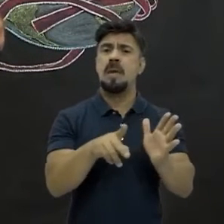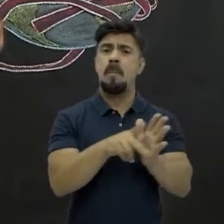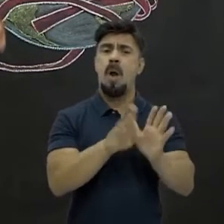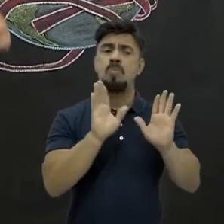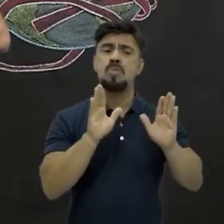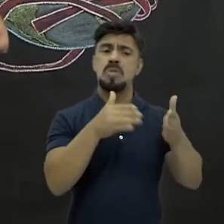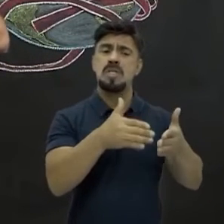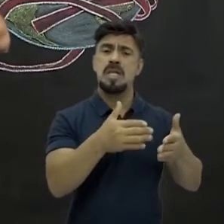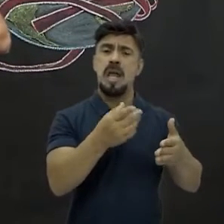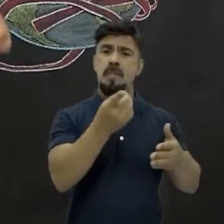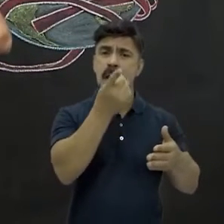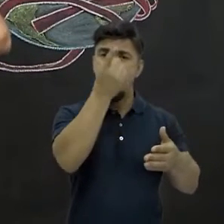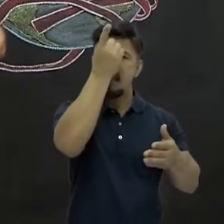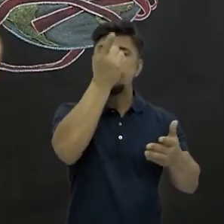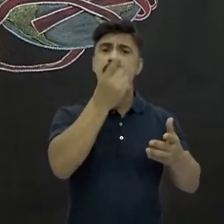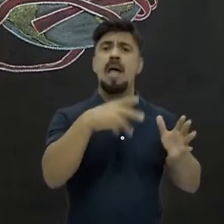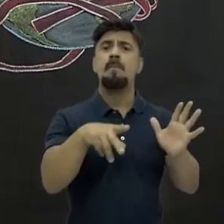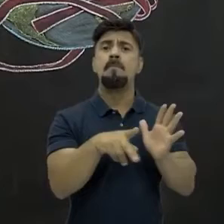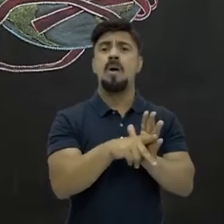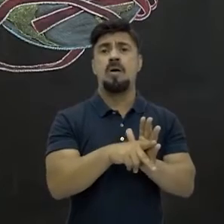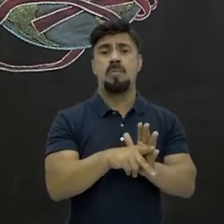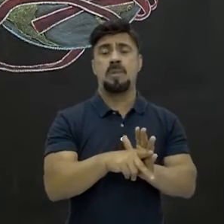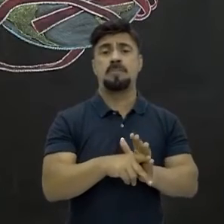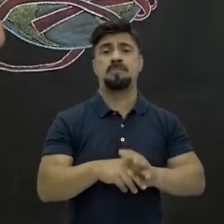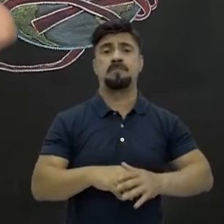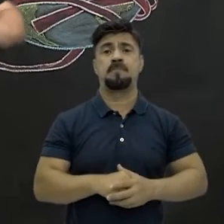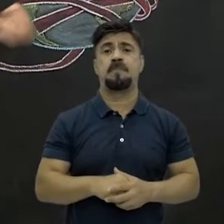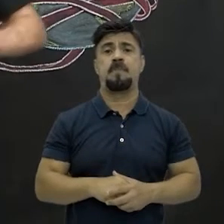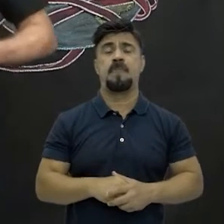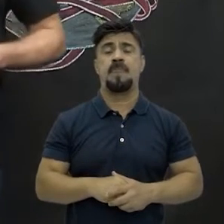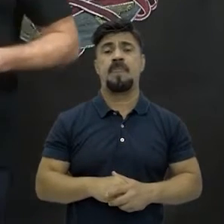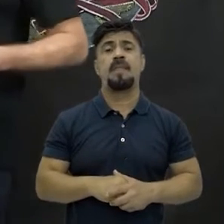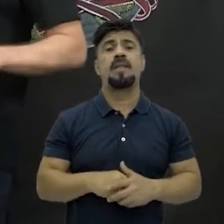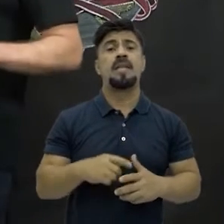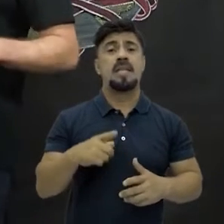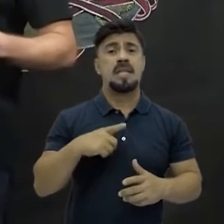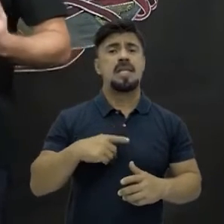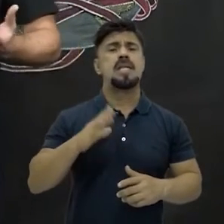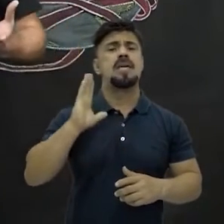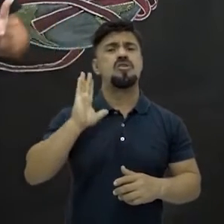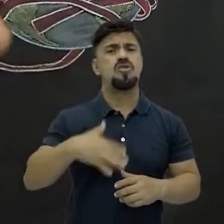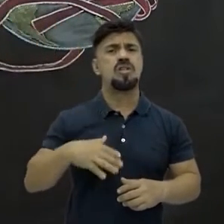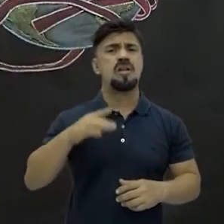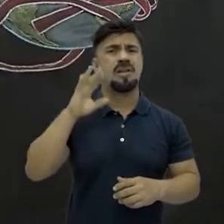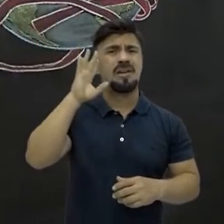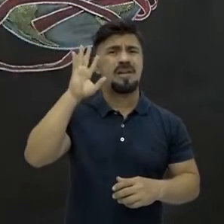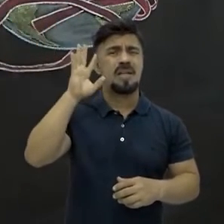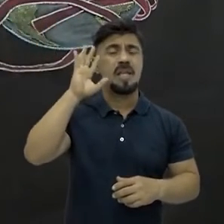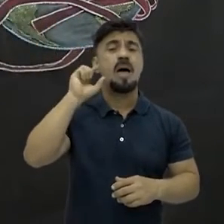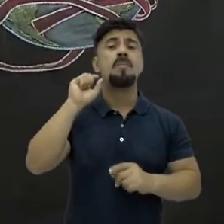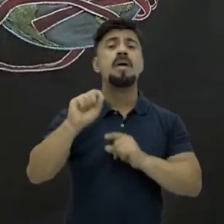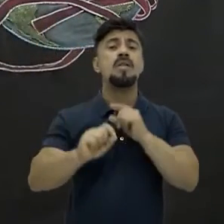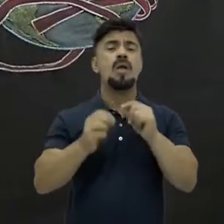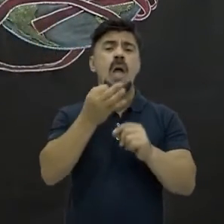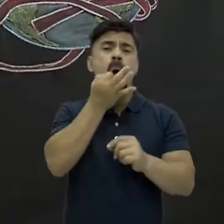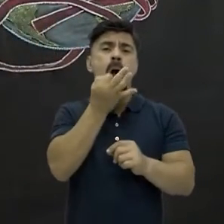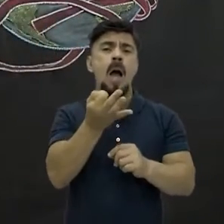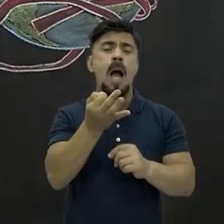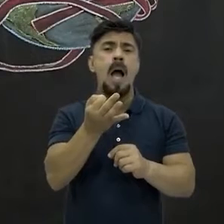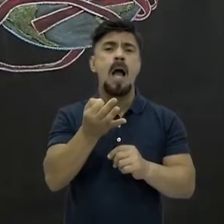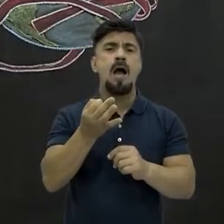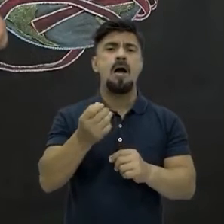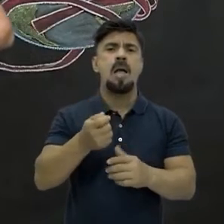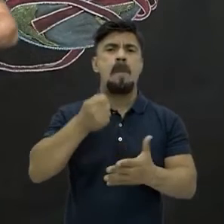nossas ideias, colocando as nossas ambições. Então, existia já uma ideia de um